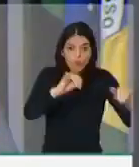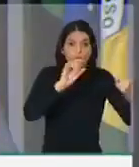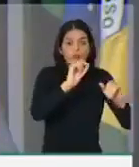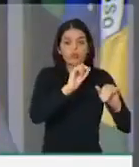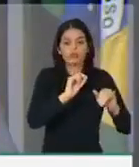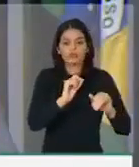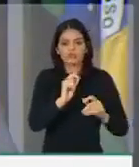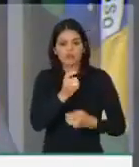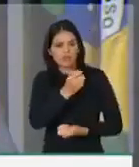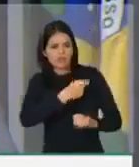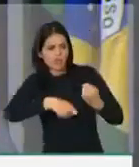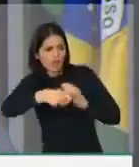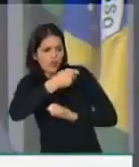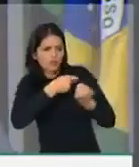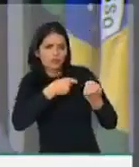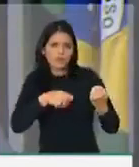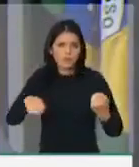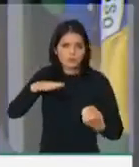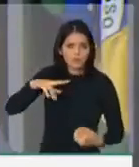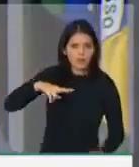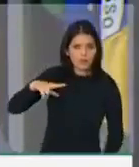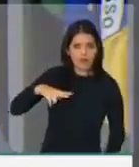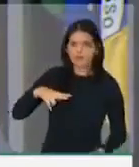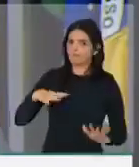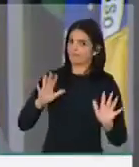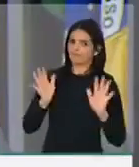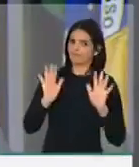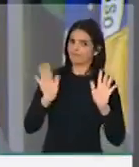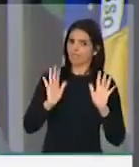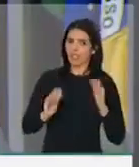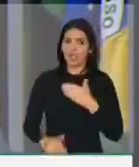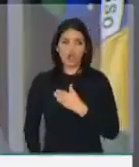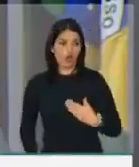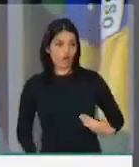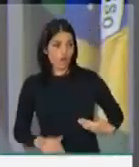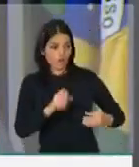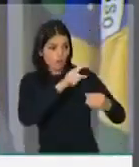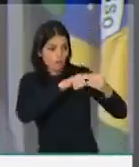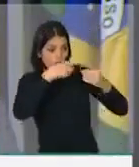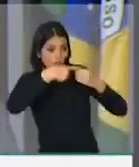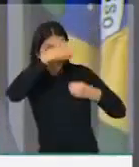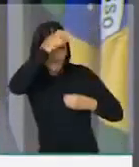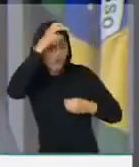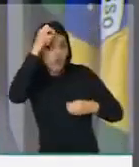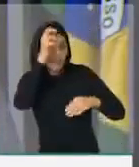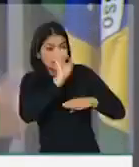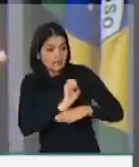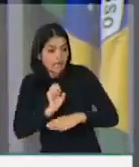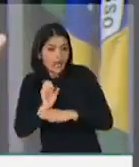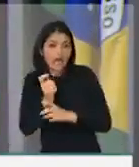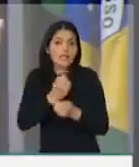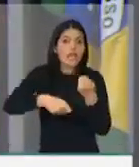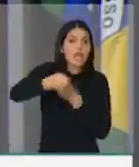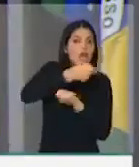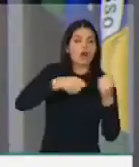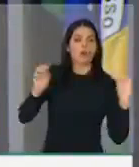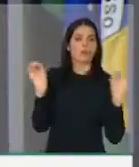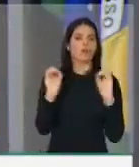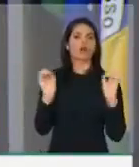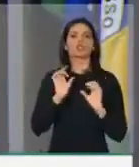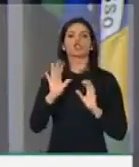negocia com o mercado Privado não negocia com governos municipais têm governos estaduais só